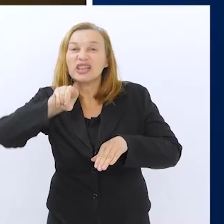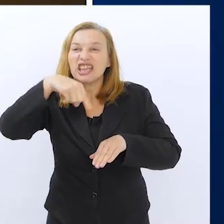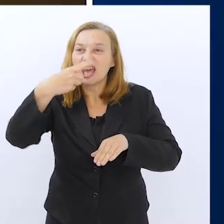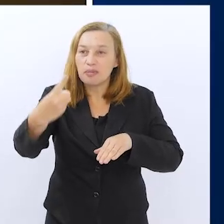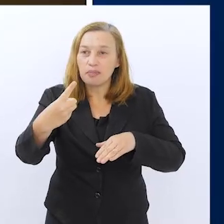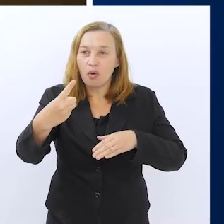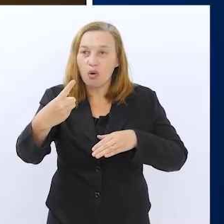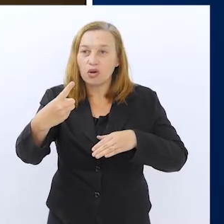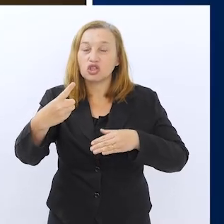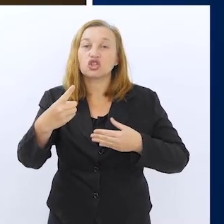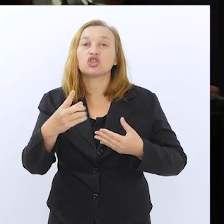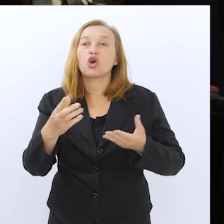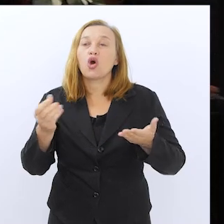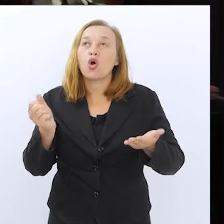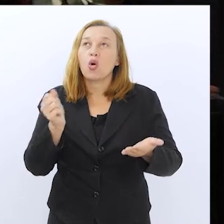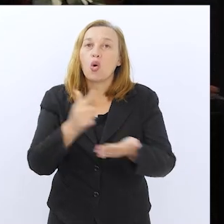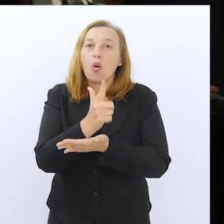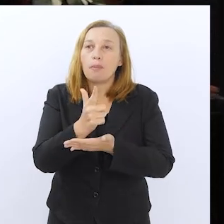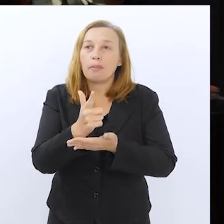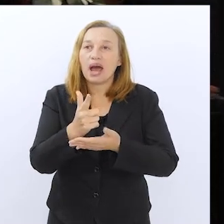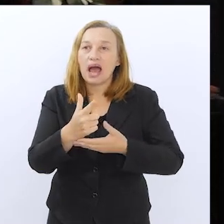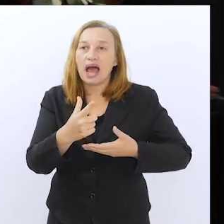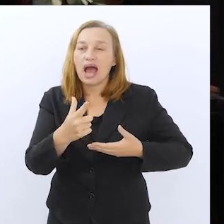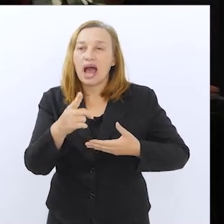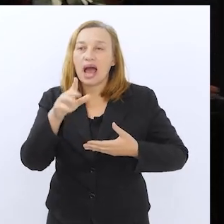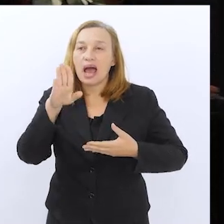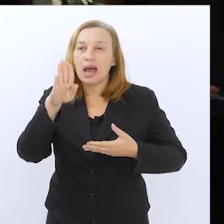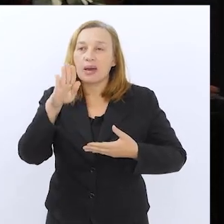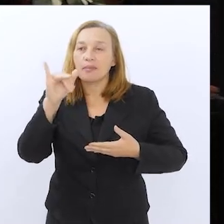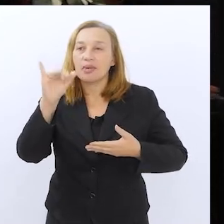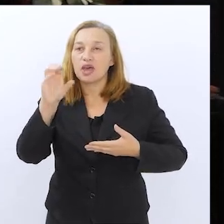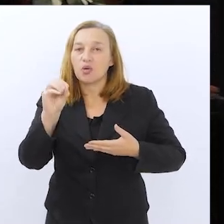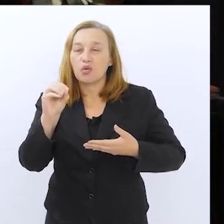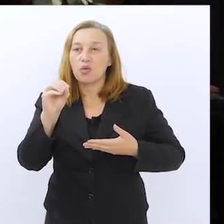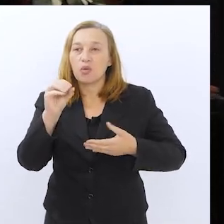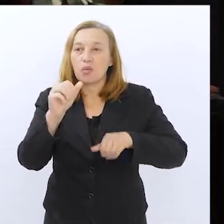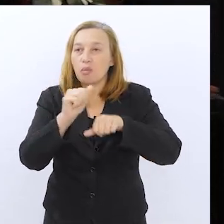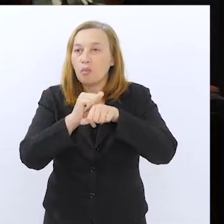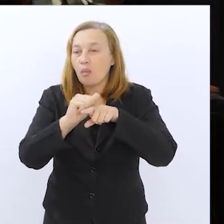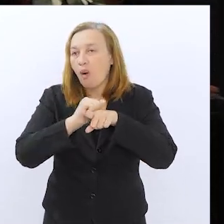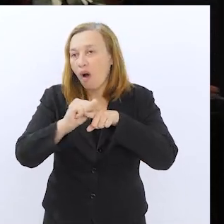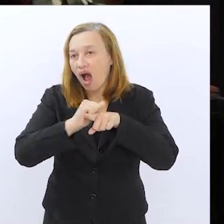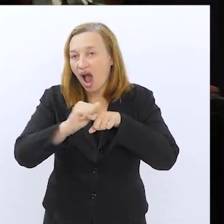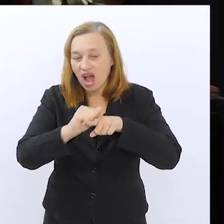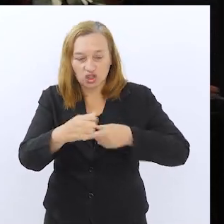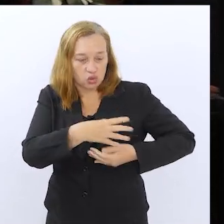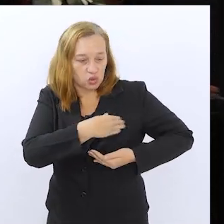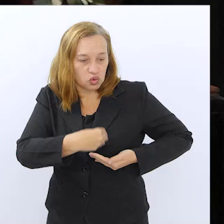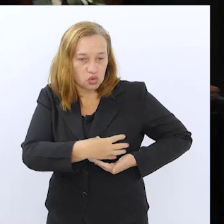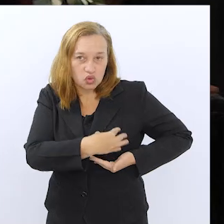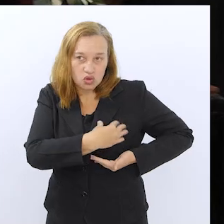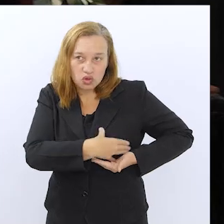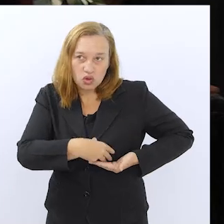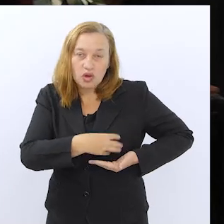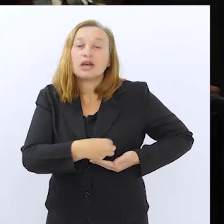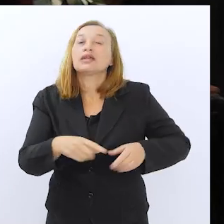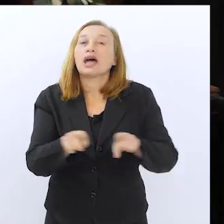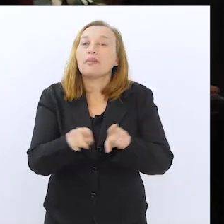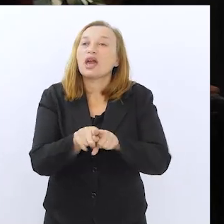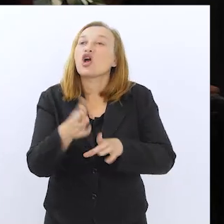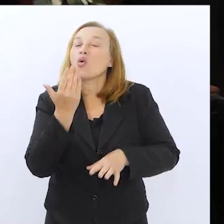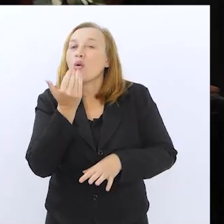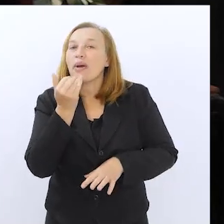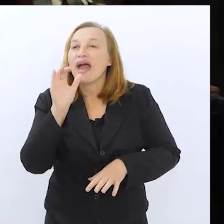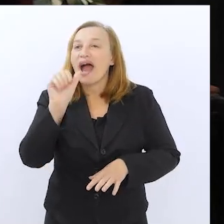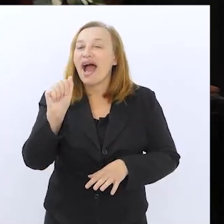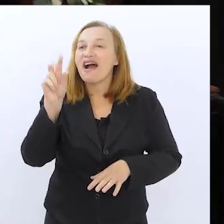seio sai sangue. Beber cerveja, eu queria saber esses mitos e verdades. Beber cerveja, caracu, comer